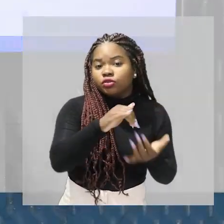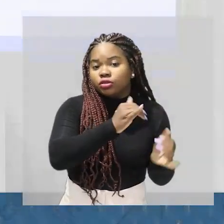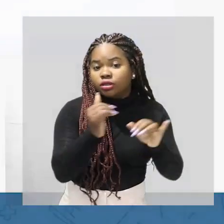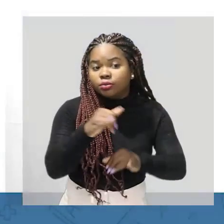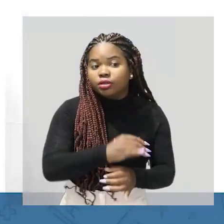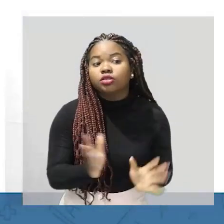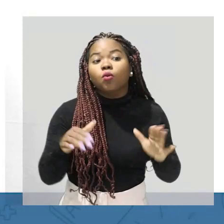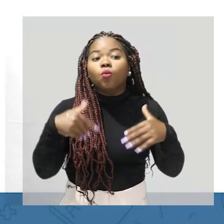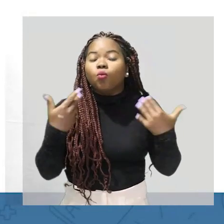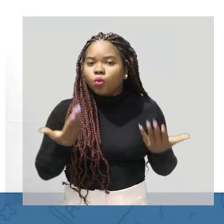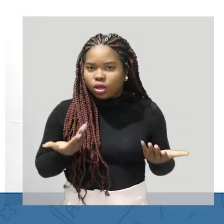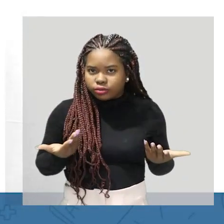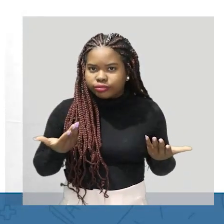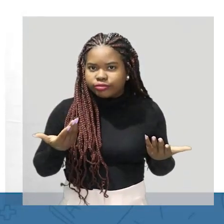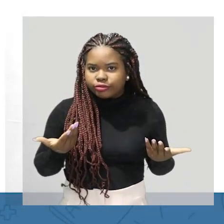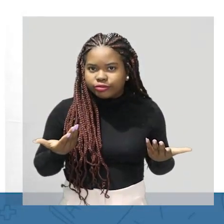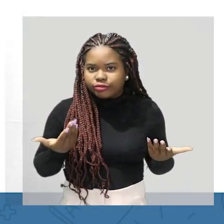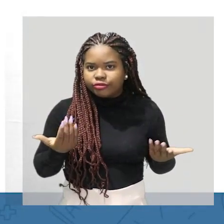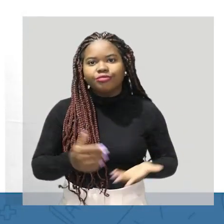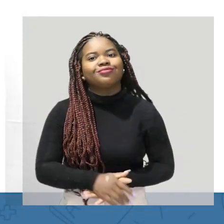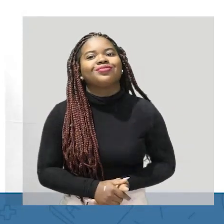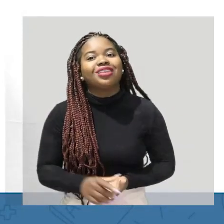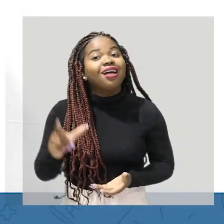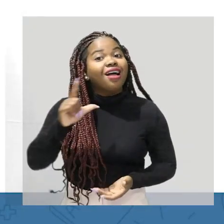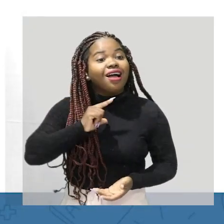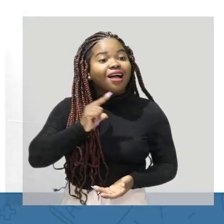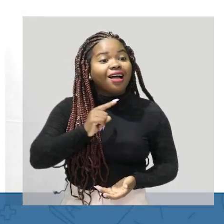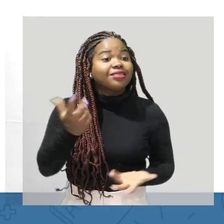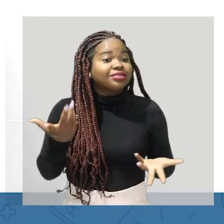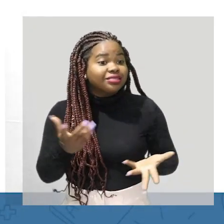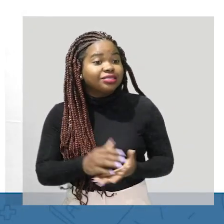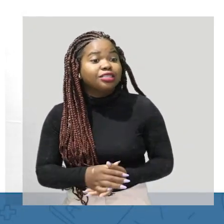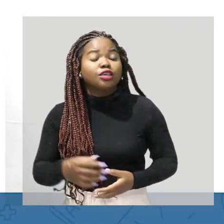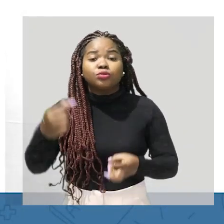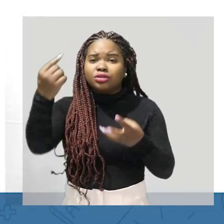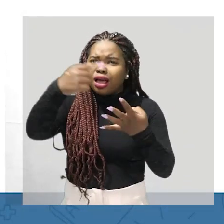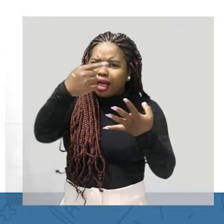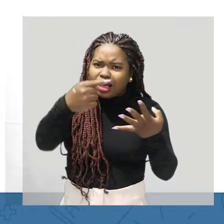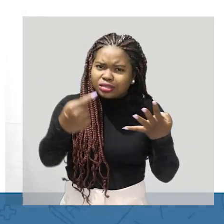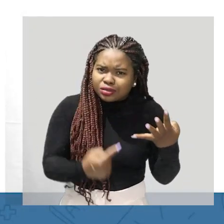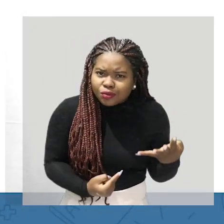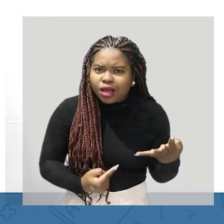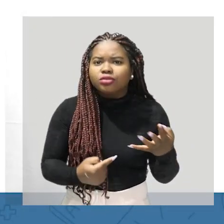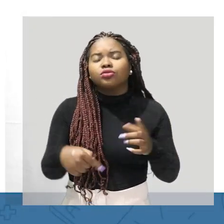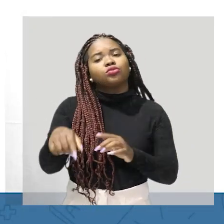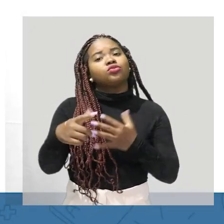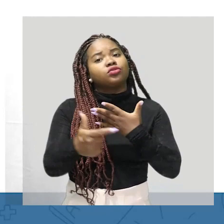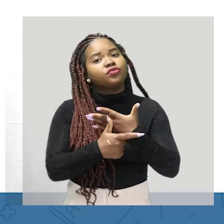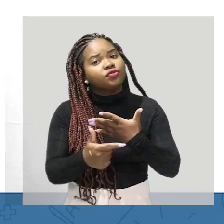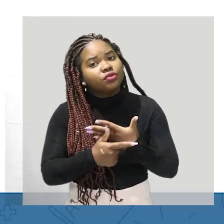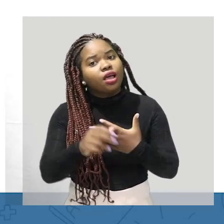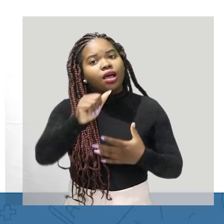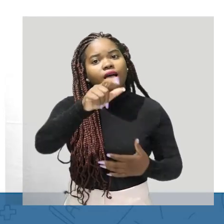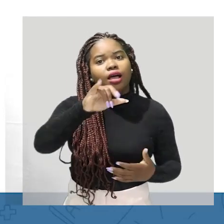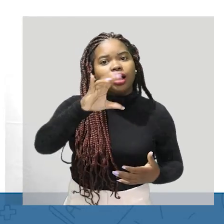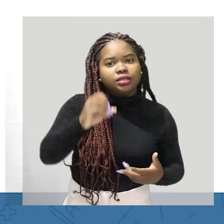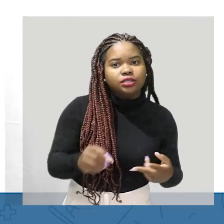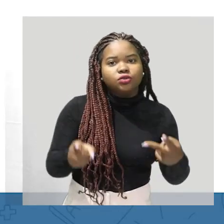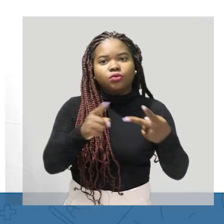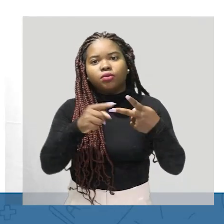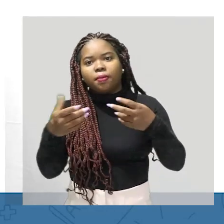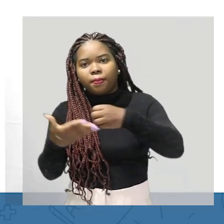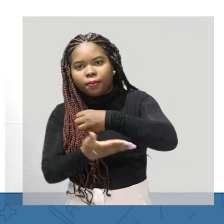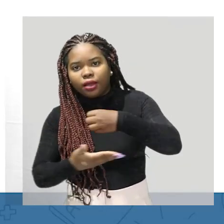das funções químicas denominadas. Então, aqui nós temos as 4 funções inorgânicas: ácido, base,